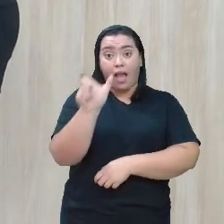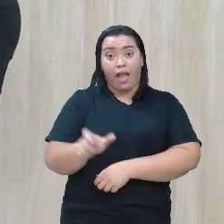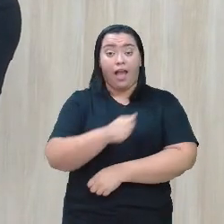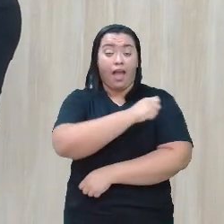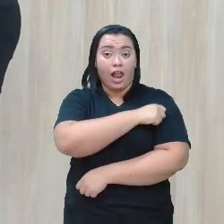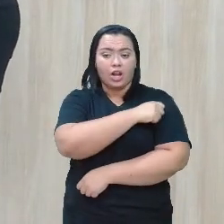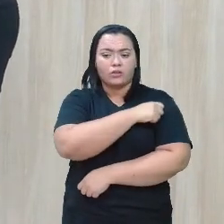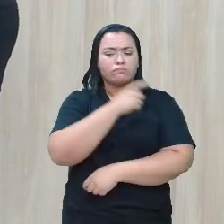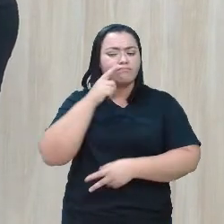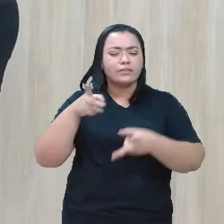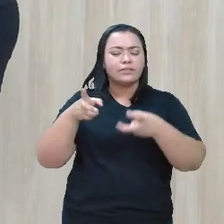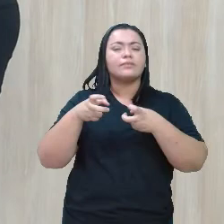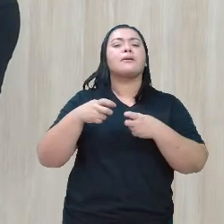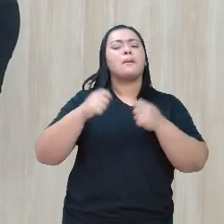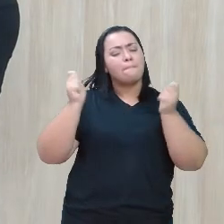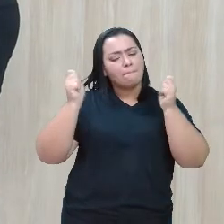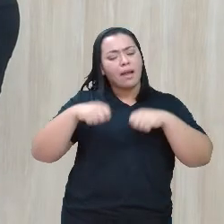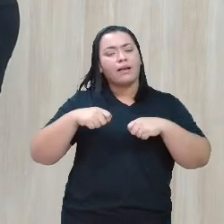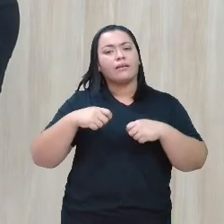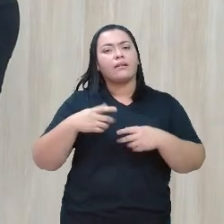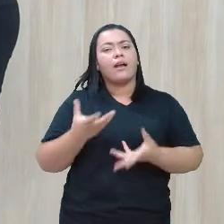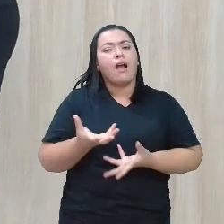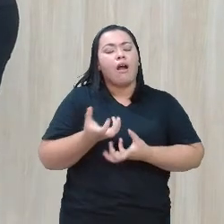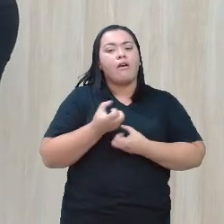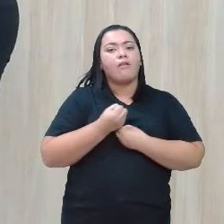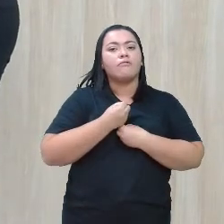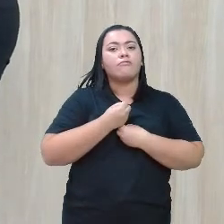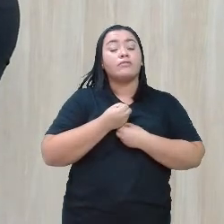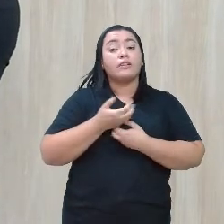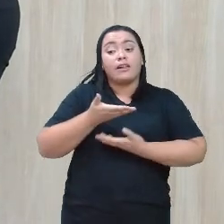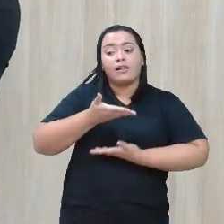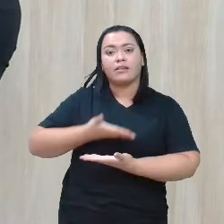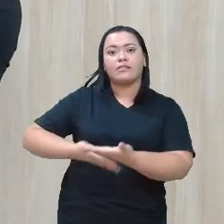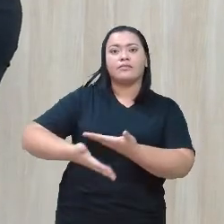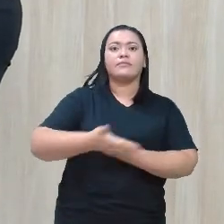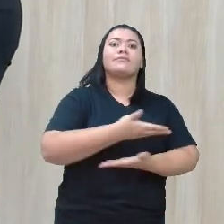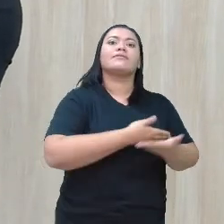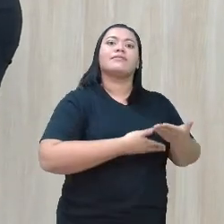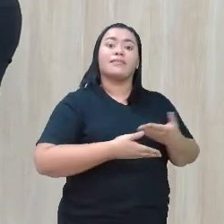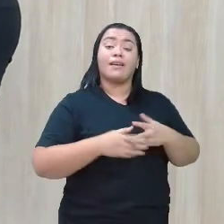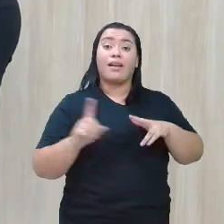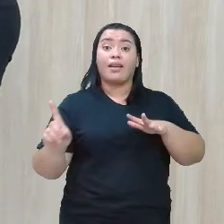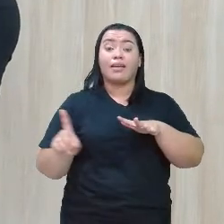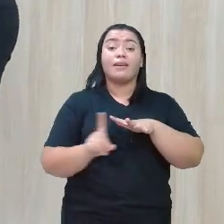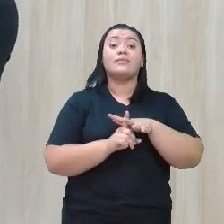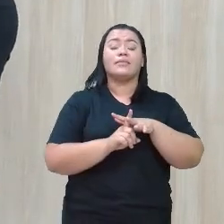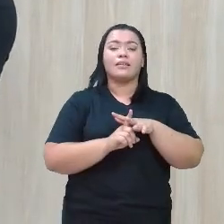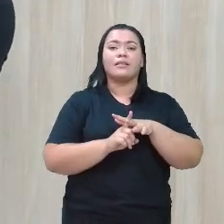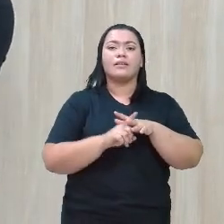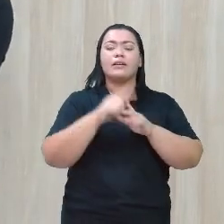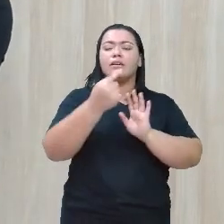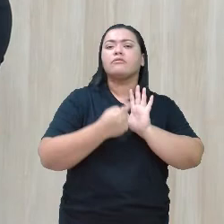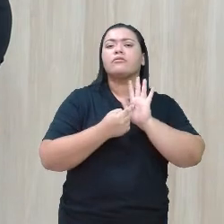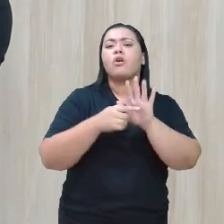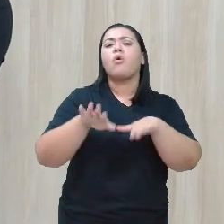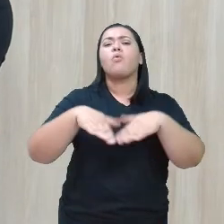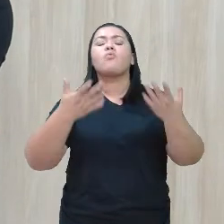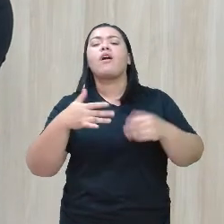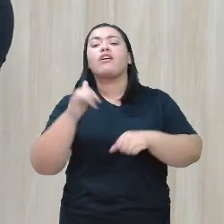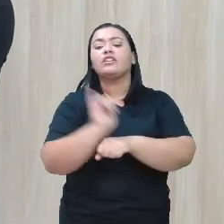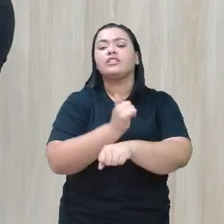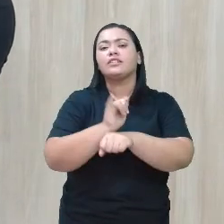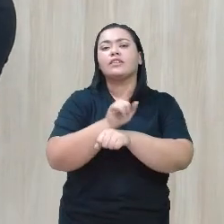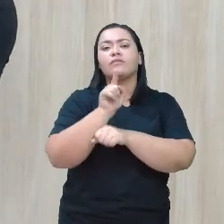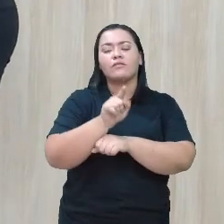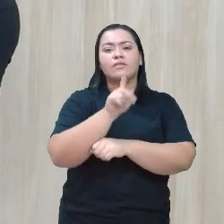capaz, acolhido, integrado e dê sinais a você de quais estratégias são indispensáveis para ele,